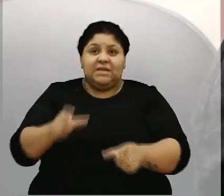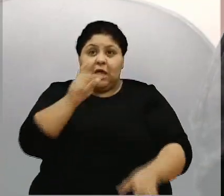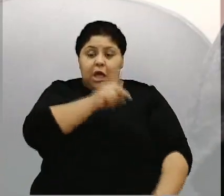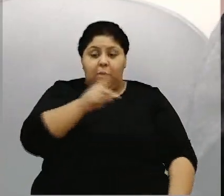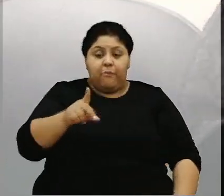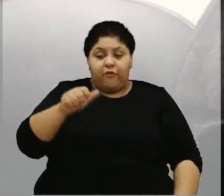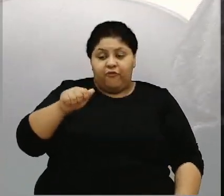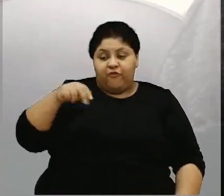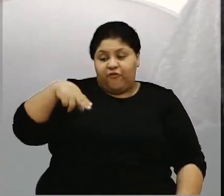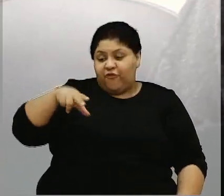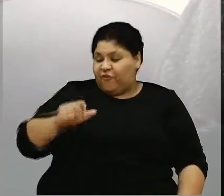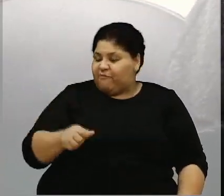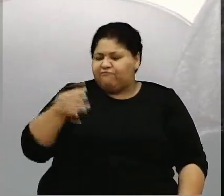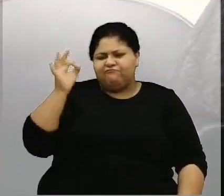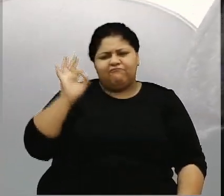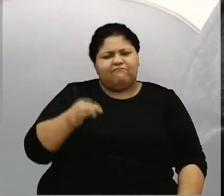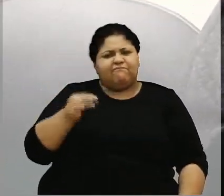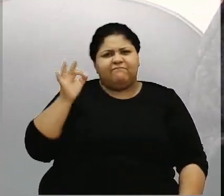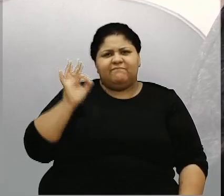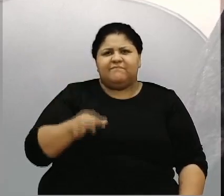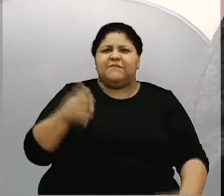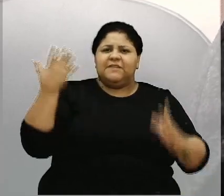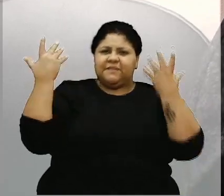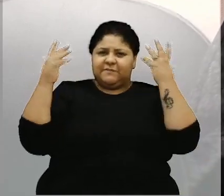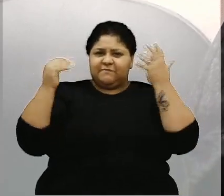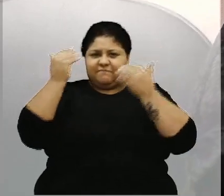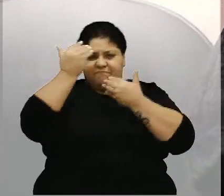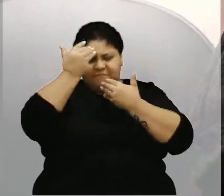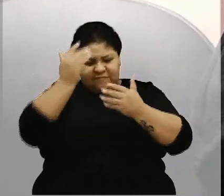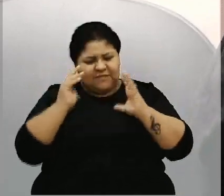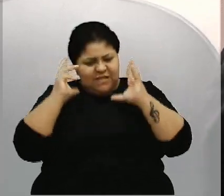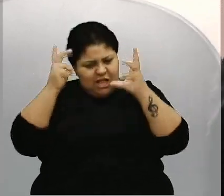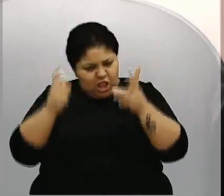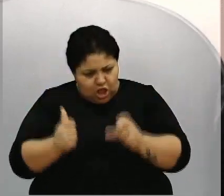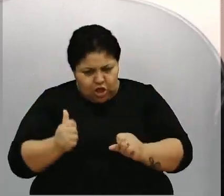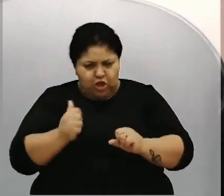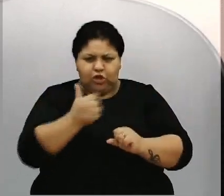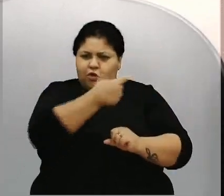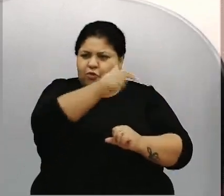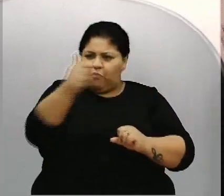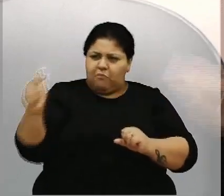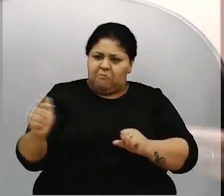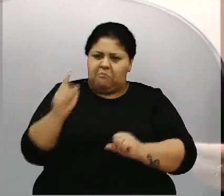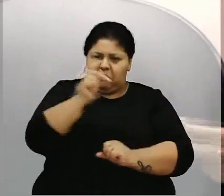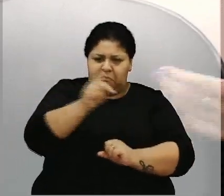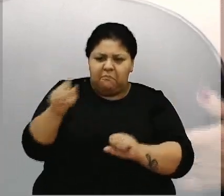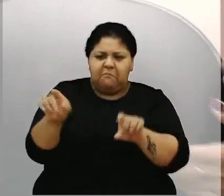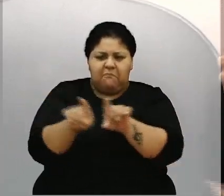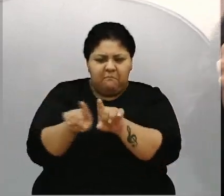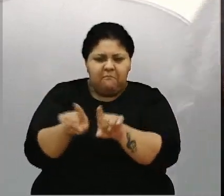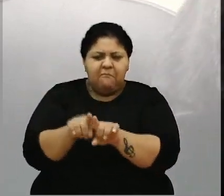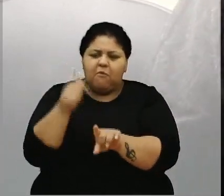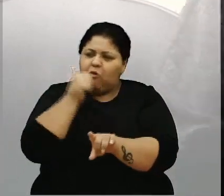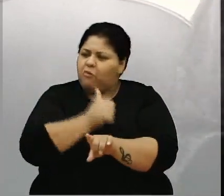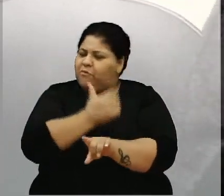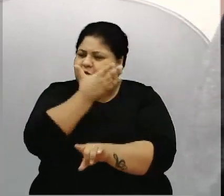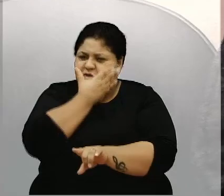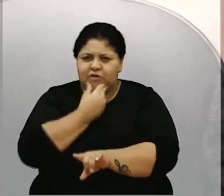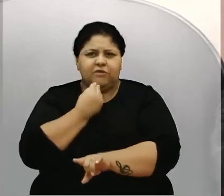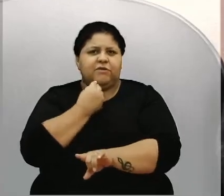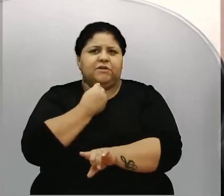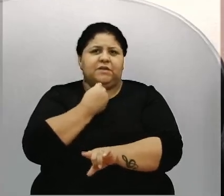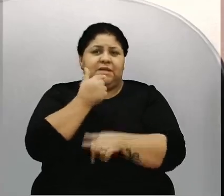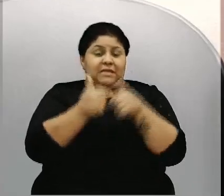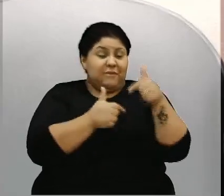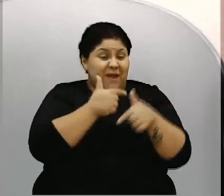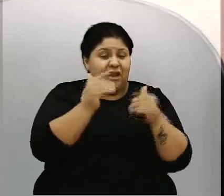é simplesmente sensacional. Parabenizo e agradeço a todas as outras professoras e professores que estão lá no Banco do